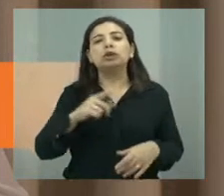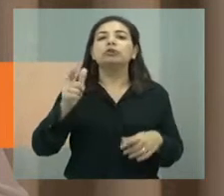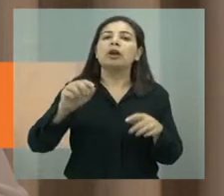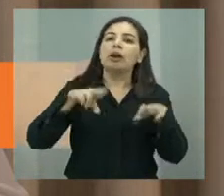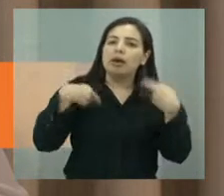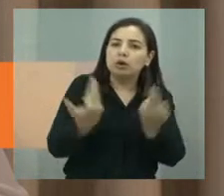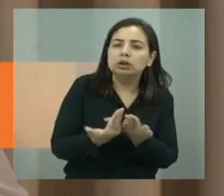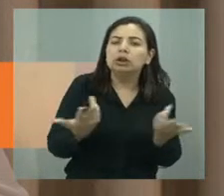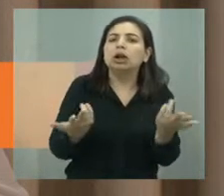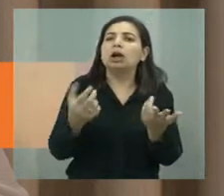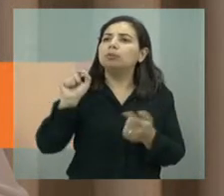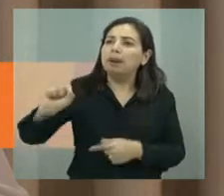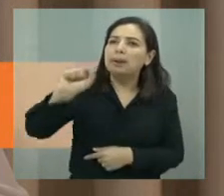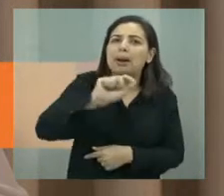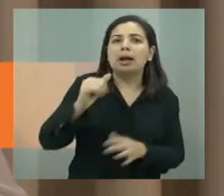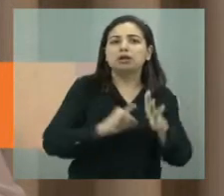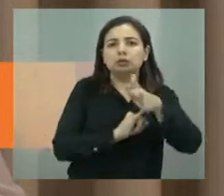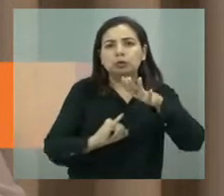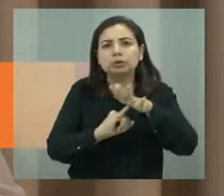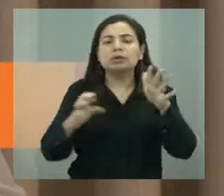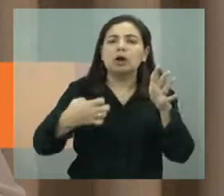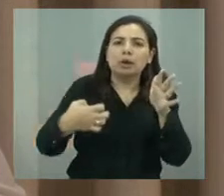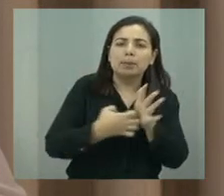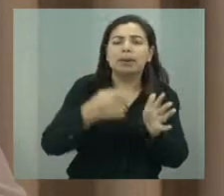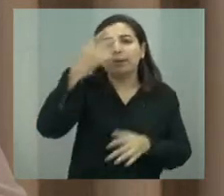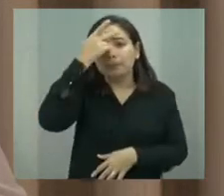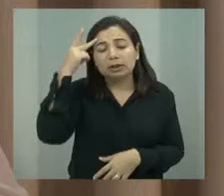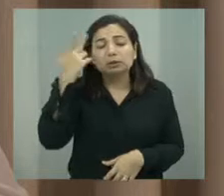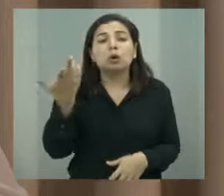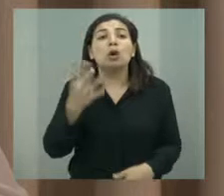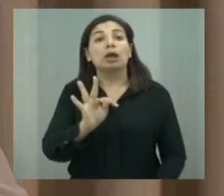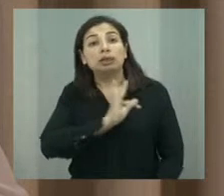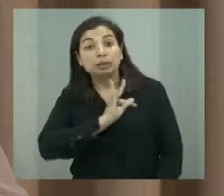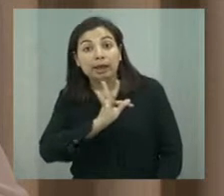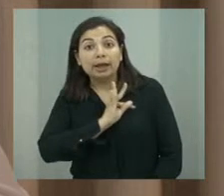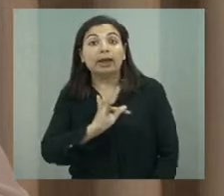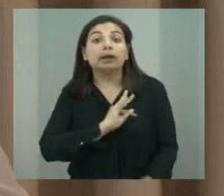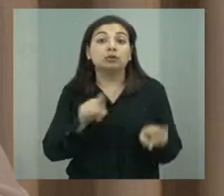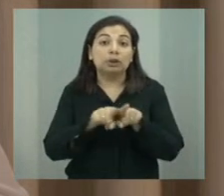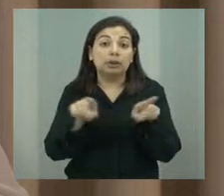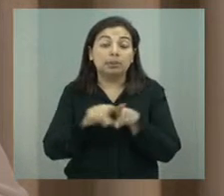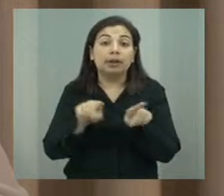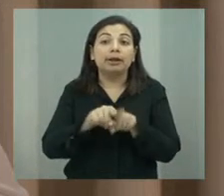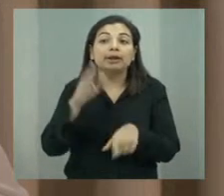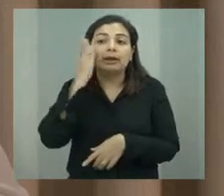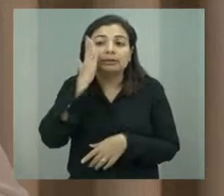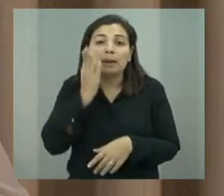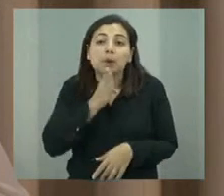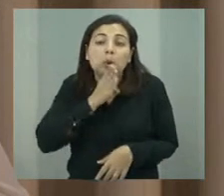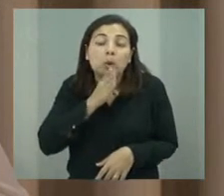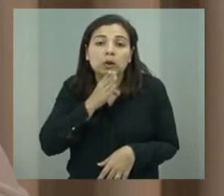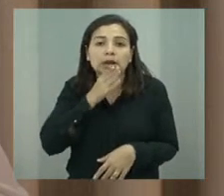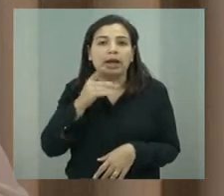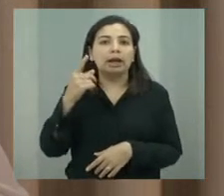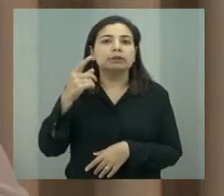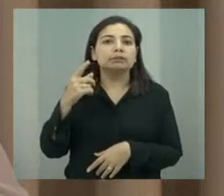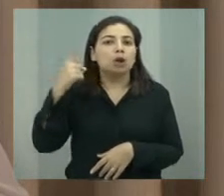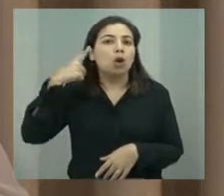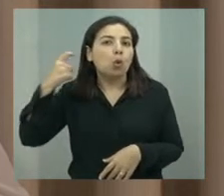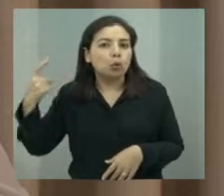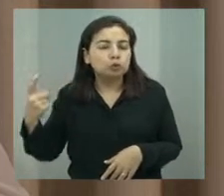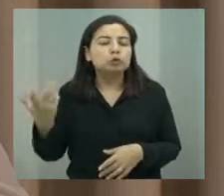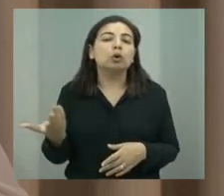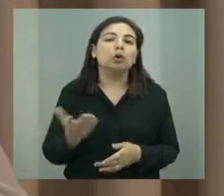setor, e aí também com os técnicos, né, que operam sons. E, a partir daí, o